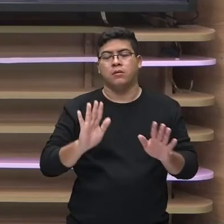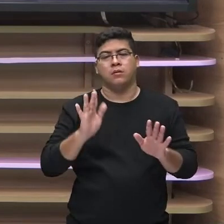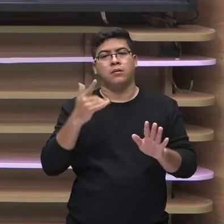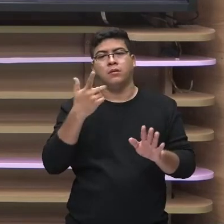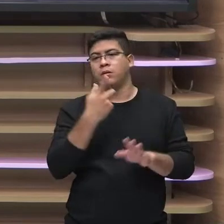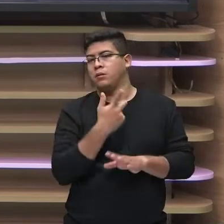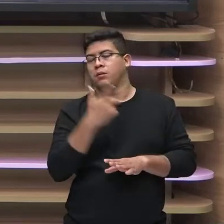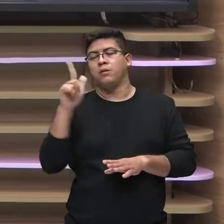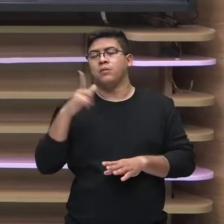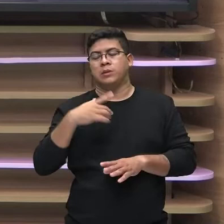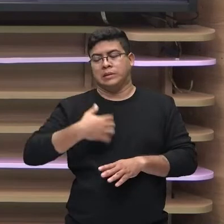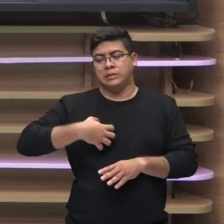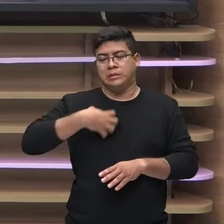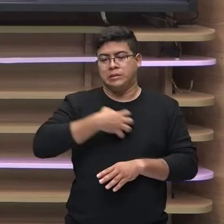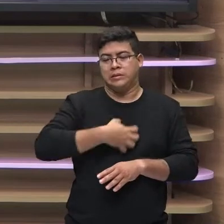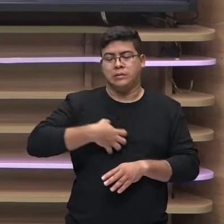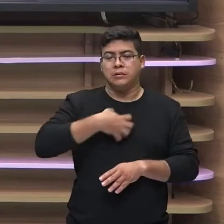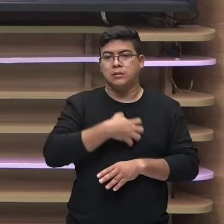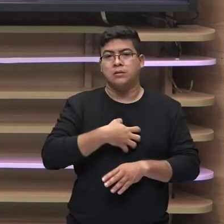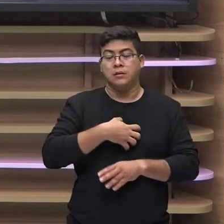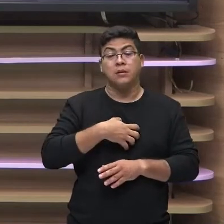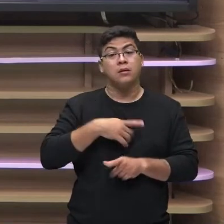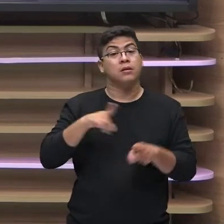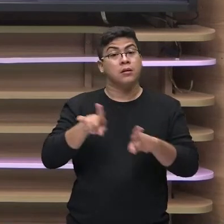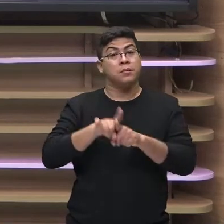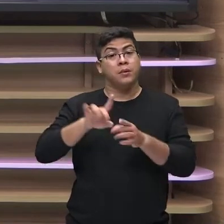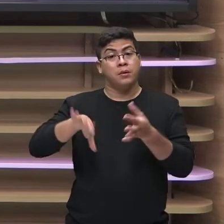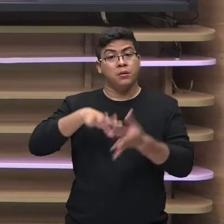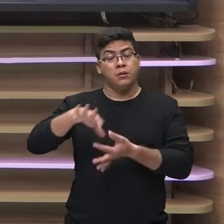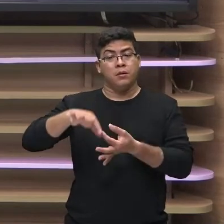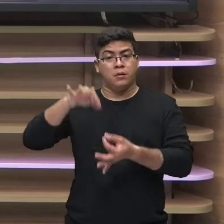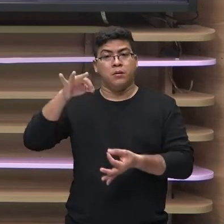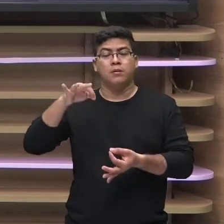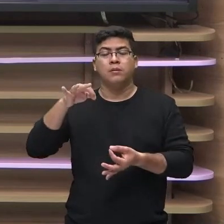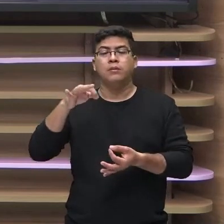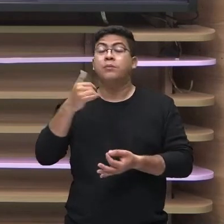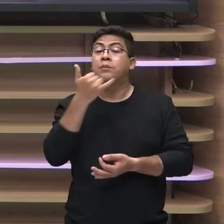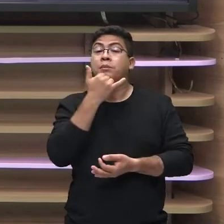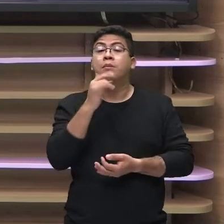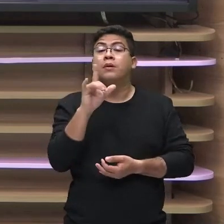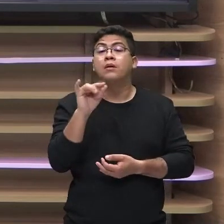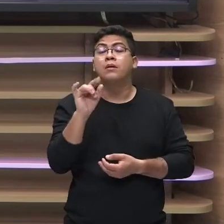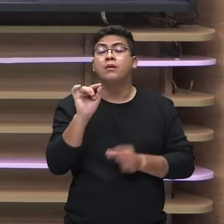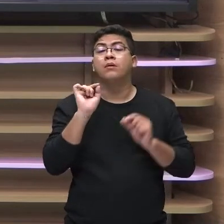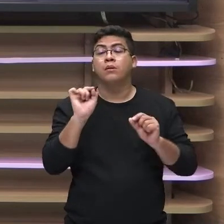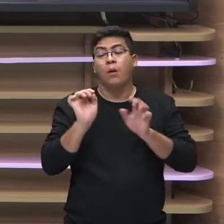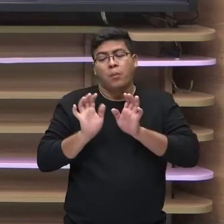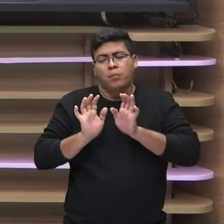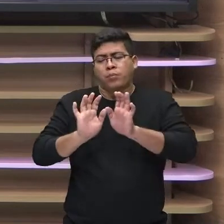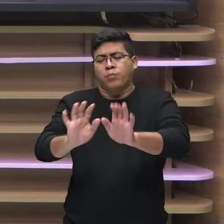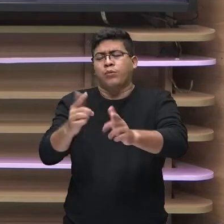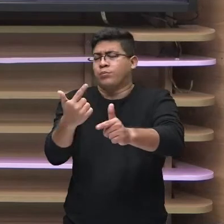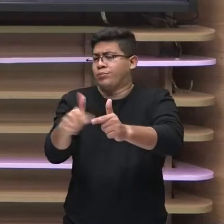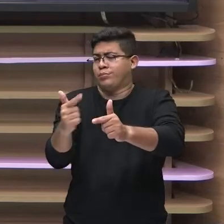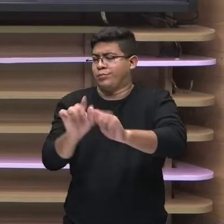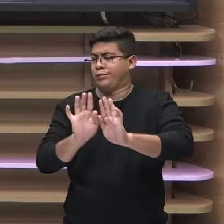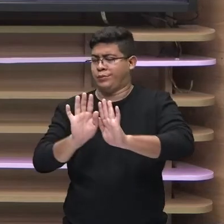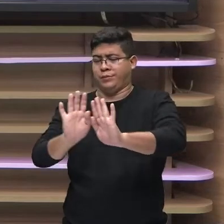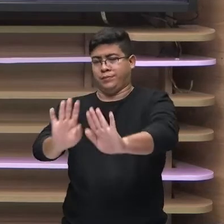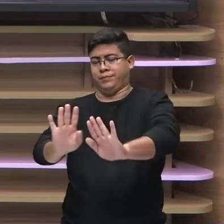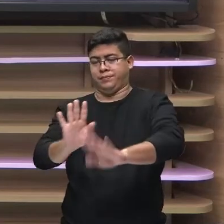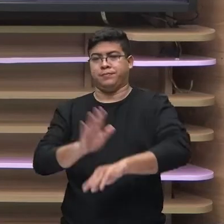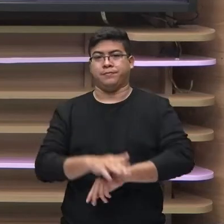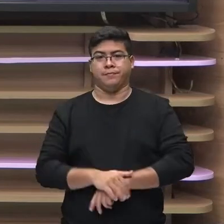com rancor. E o espiritismo que trabalha o perdão como o quê? Como aquilo que te afasta de coisa ruim, né?